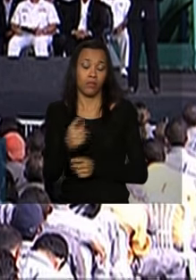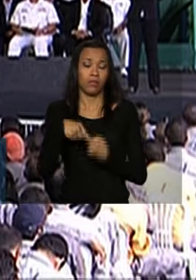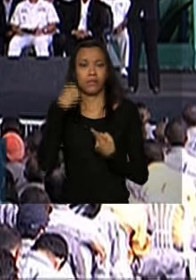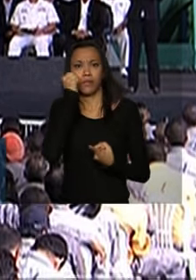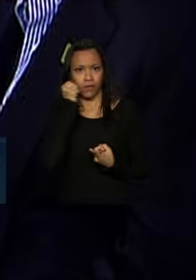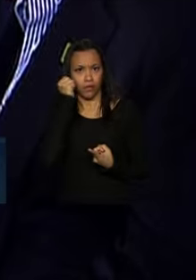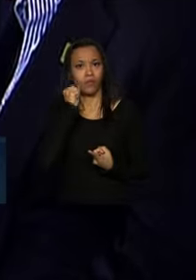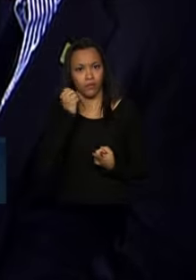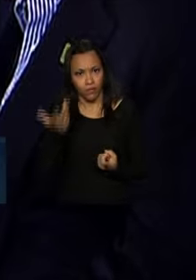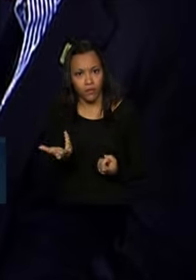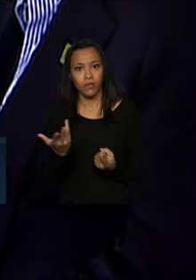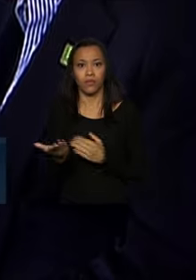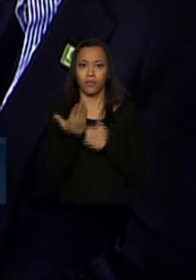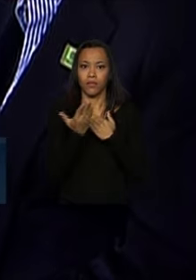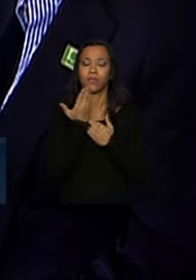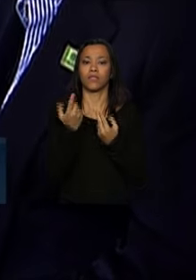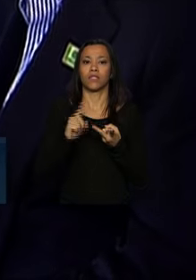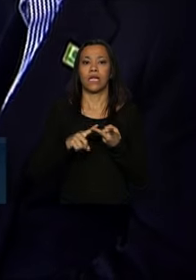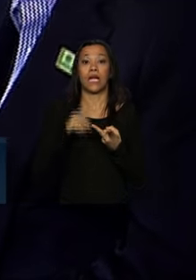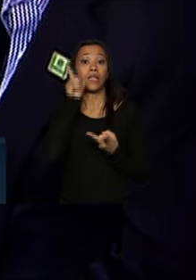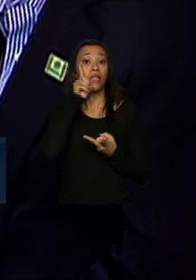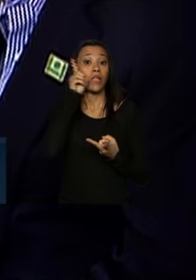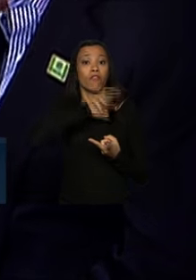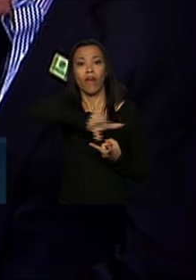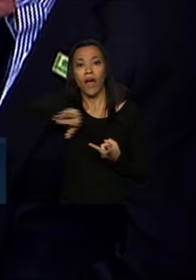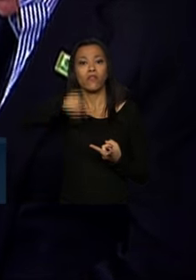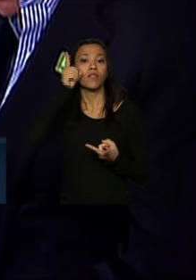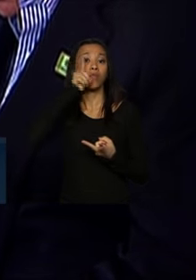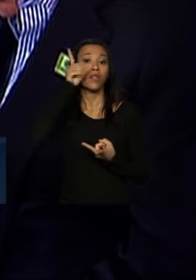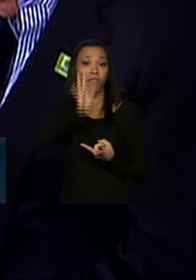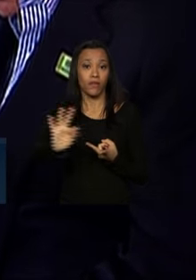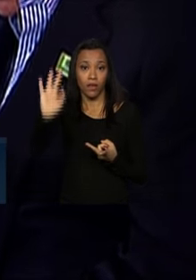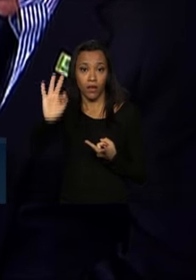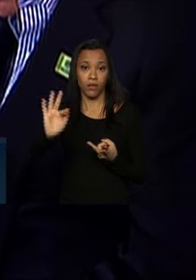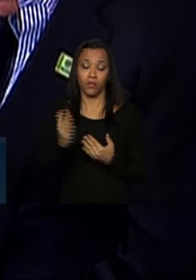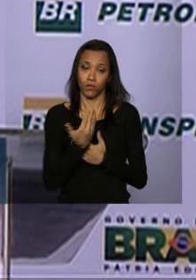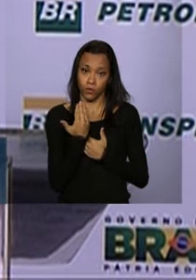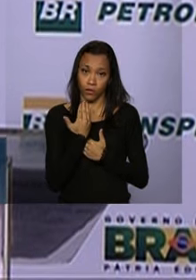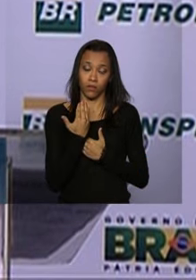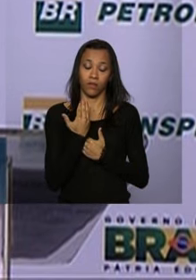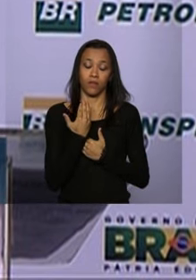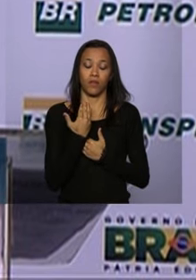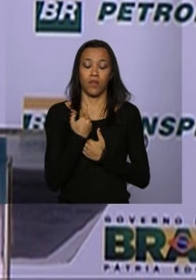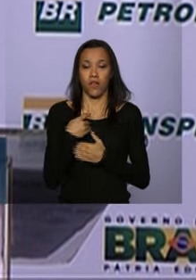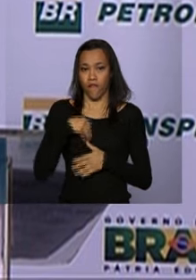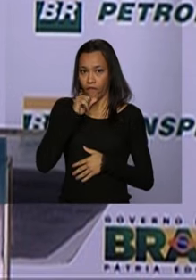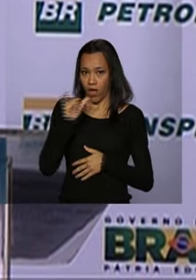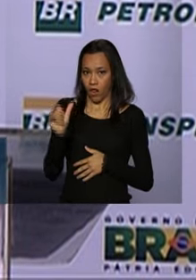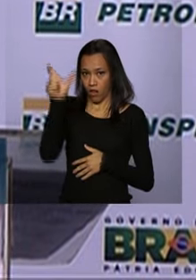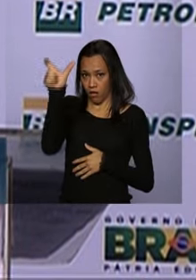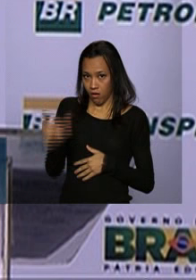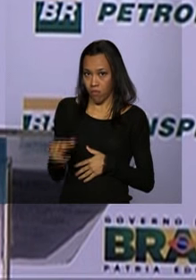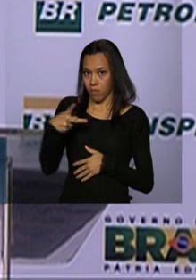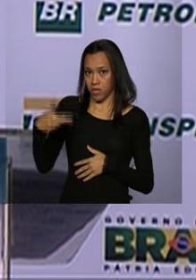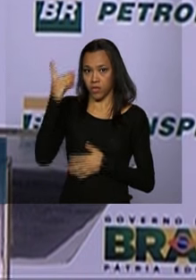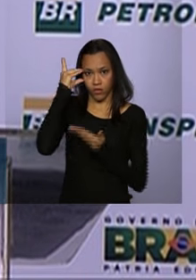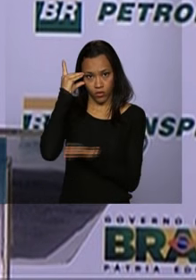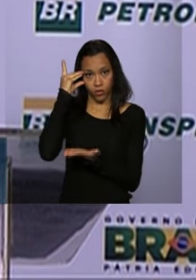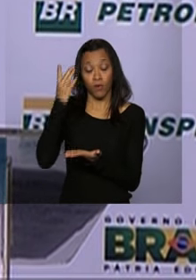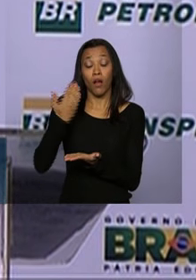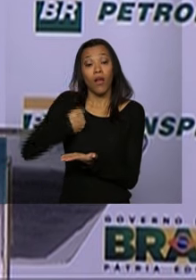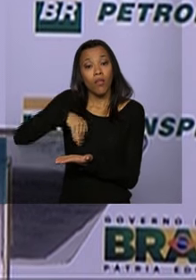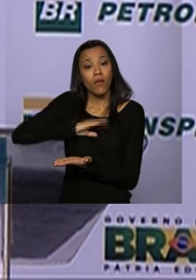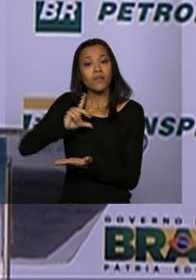senadores, evidentemente, deputados federais. Presidenta e nossa madrinha, nós temos uma